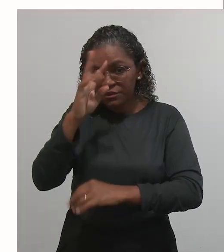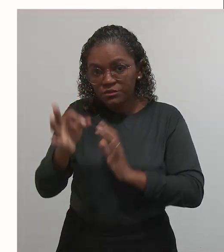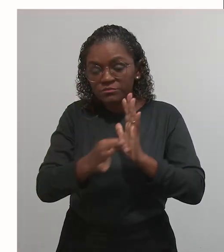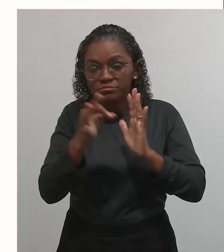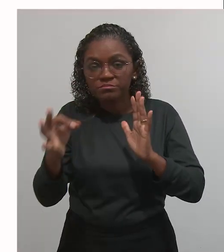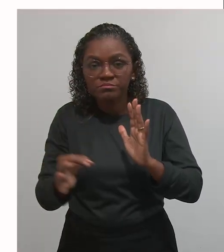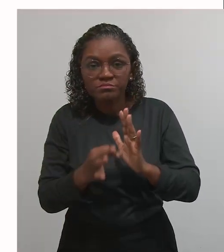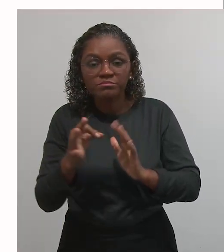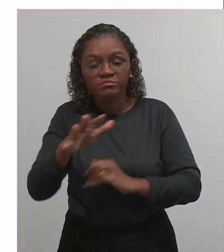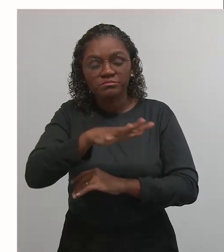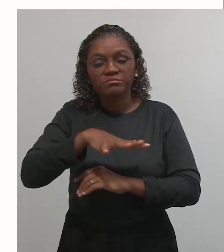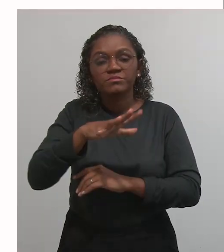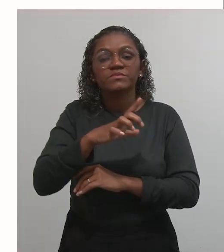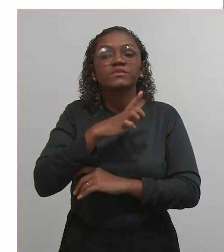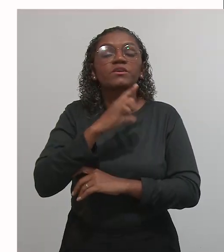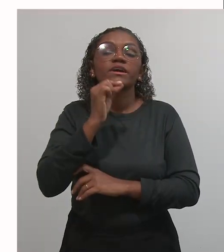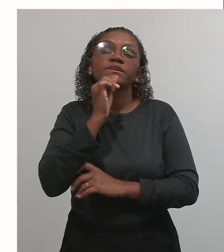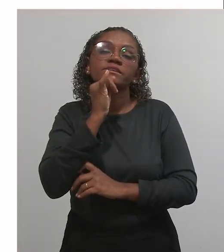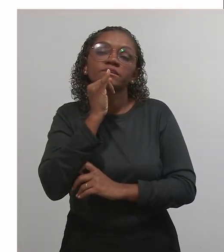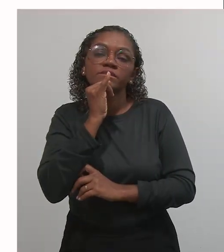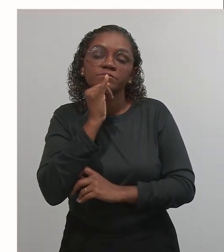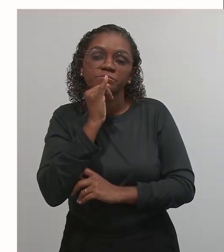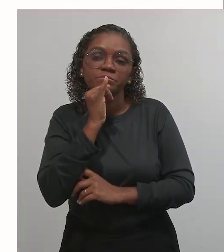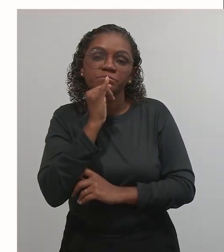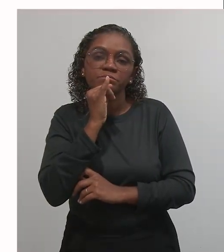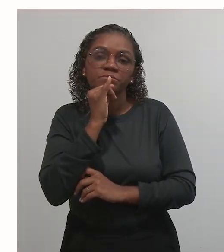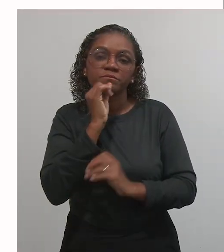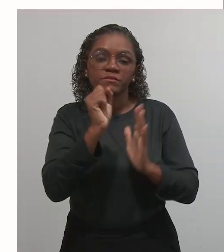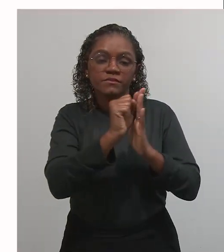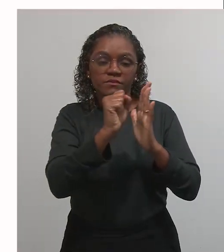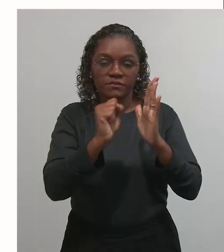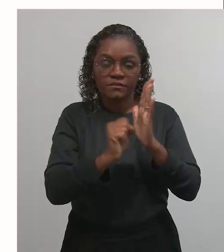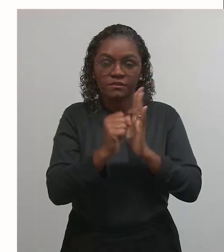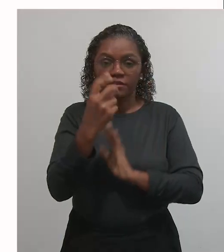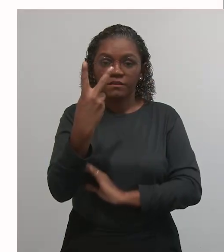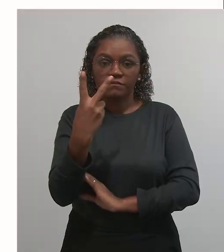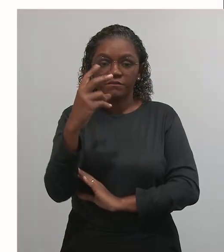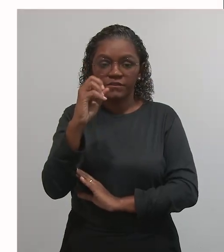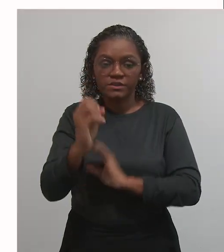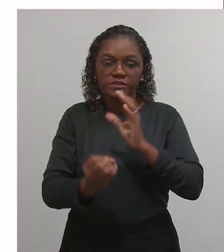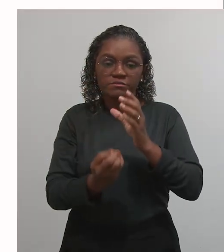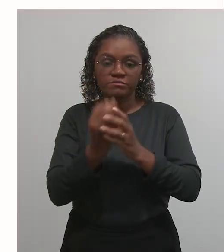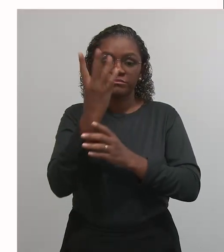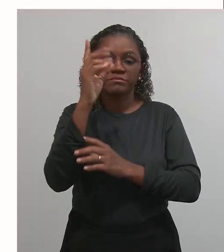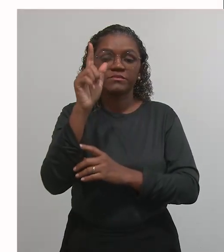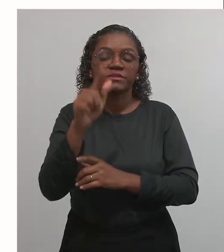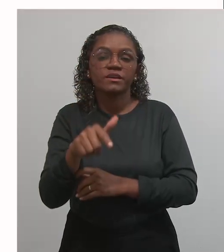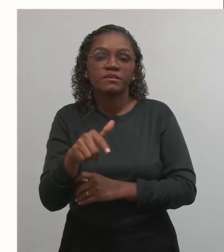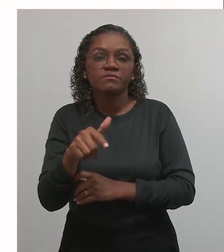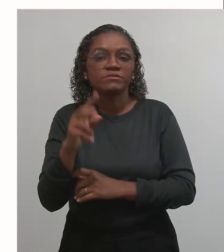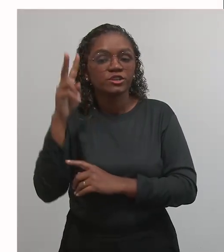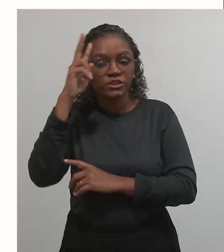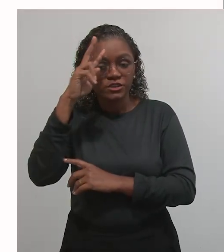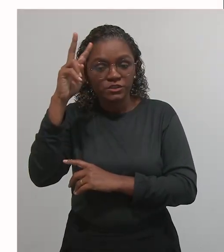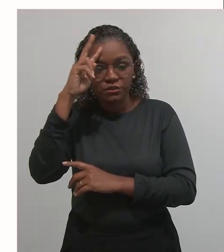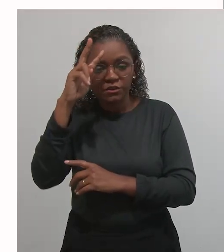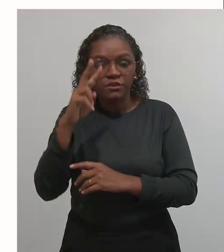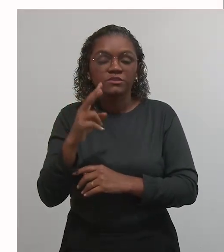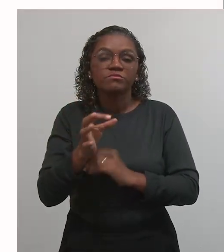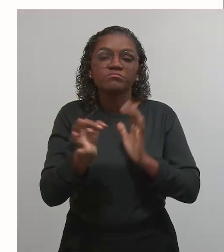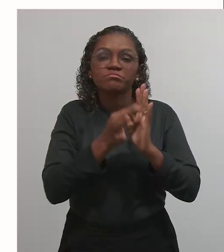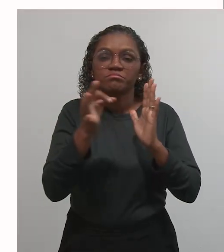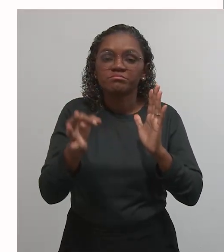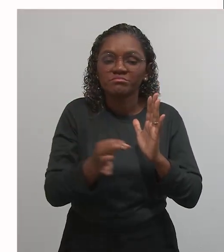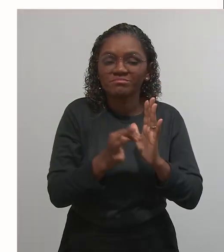seu bojo. Então, na prática, no século XX, nasceu a teoria histórico-crítica que traz,